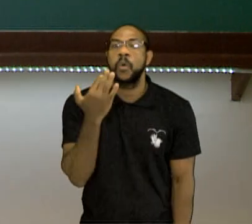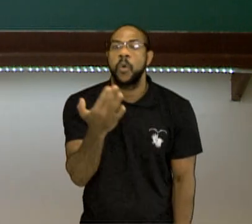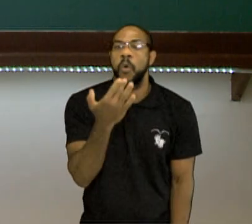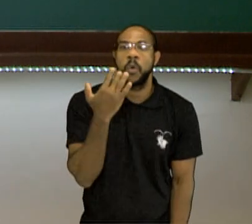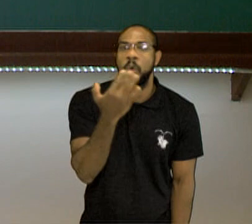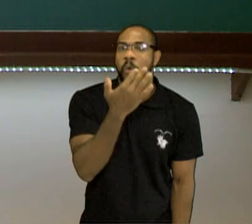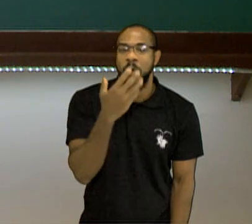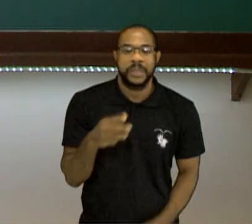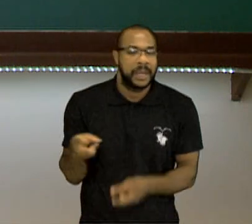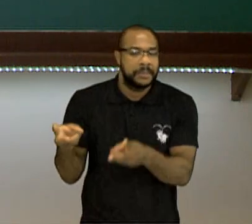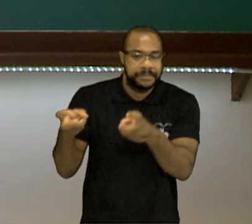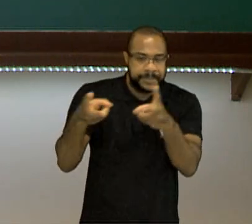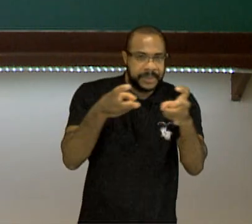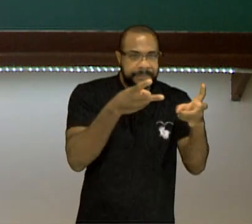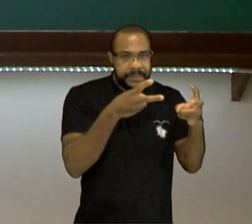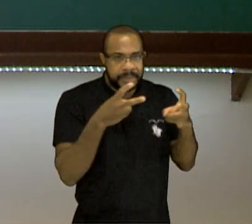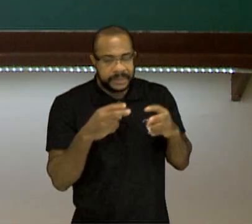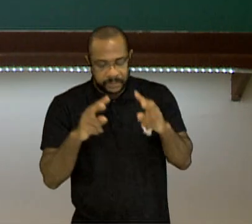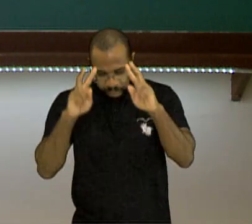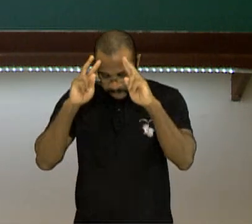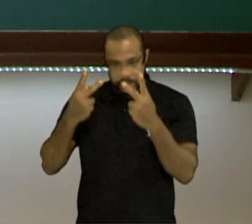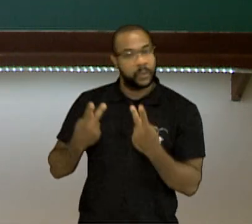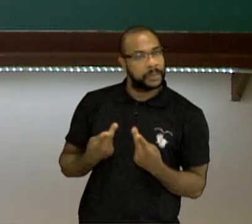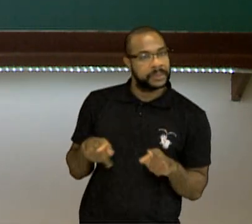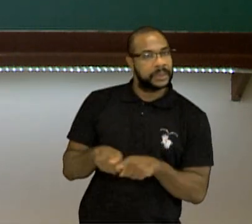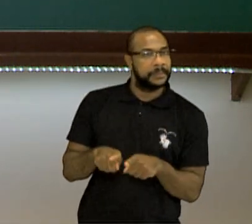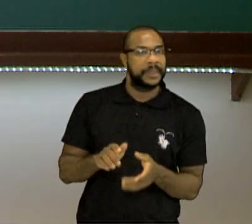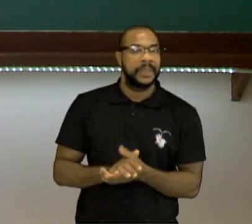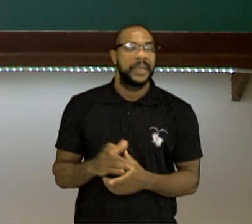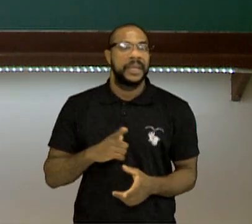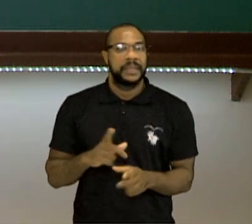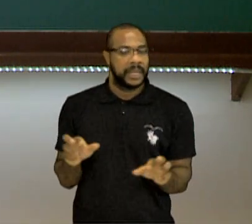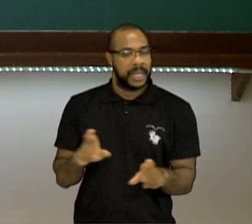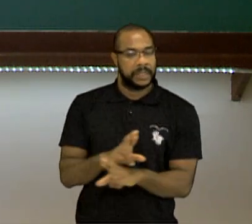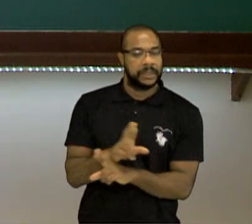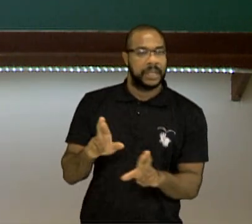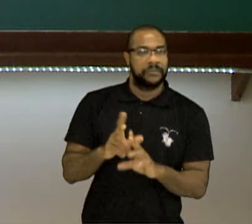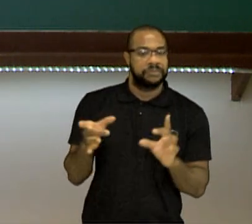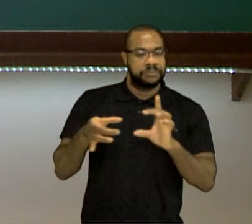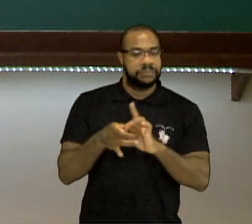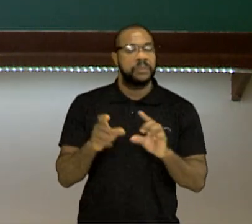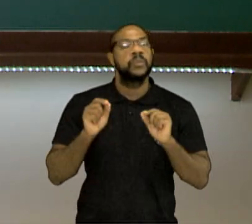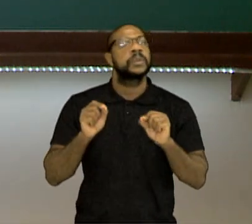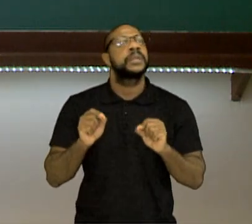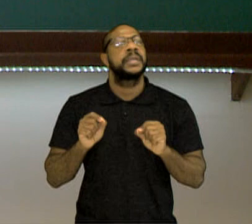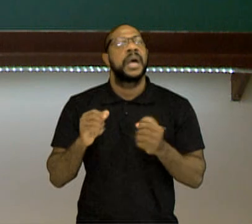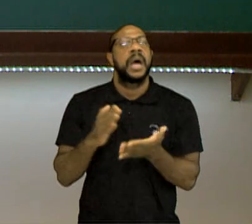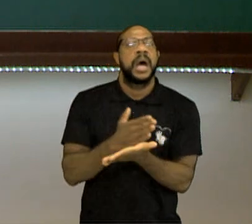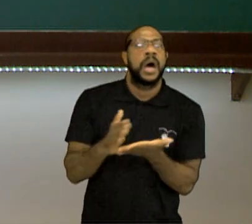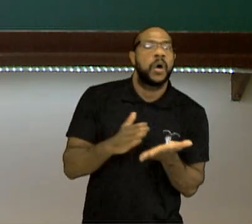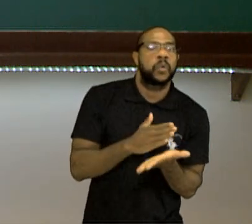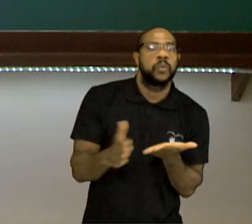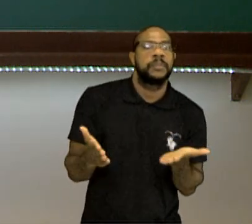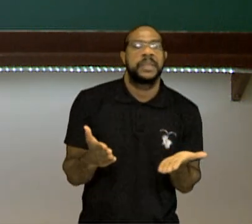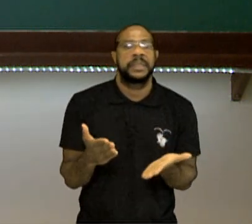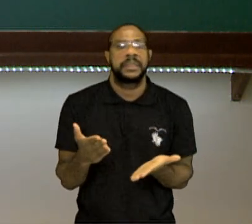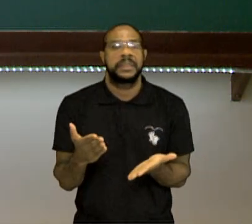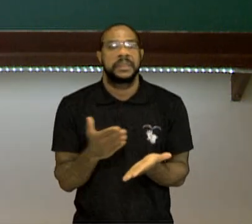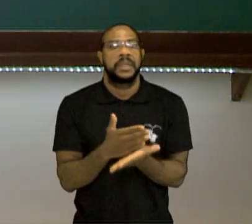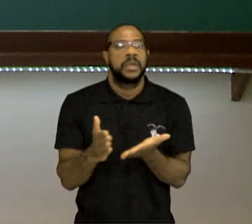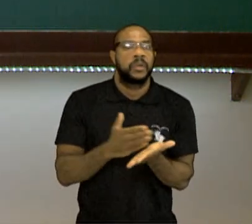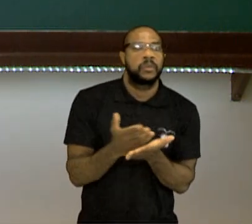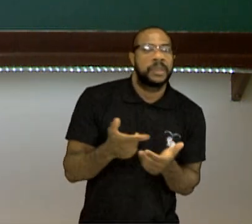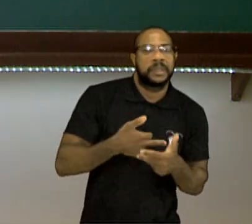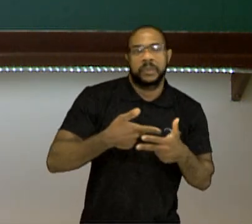na percepção humana. A gente viu que elas se relacionavam com algumas coisas ali, né, que o